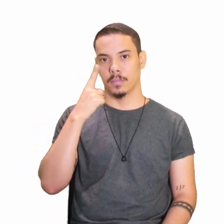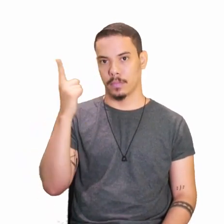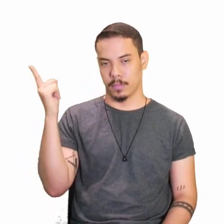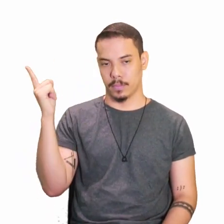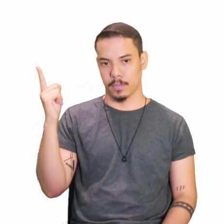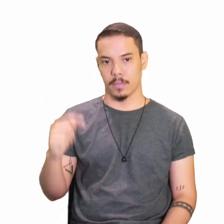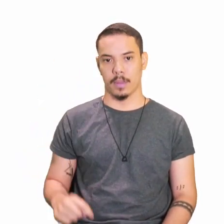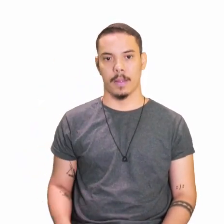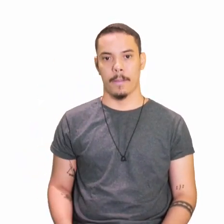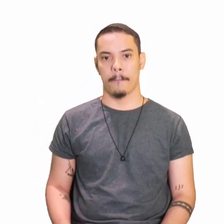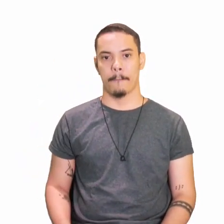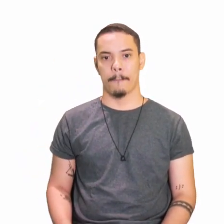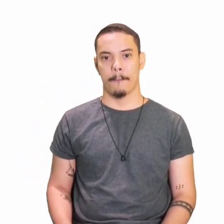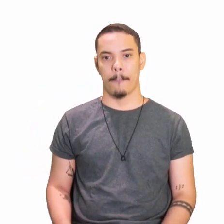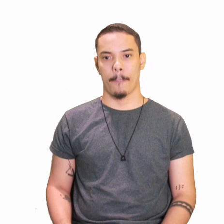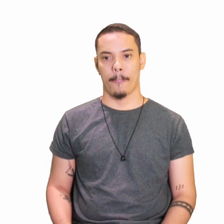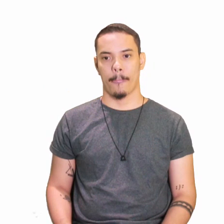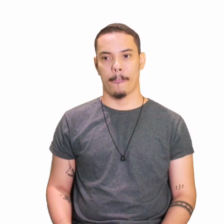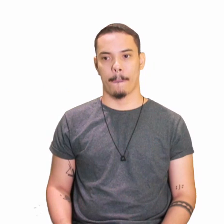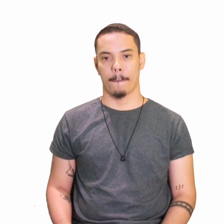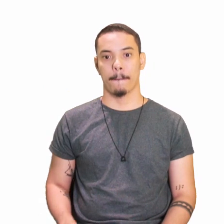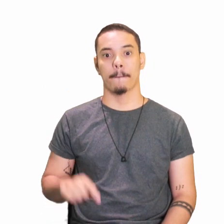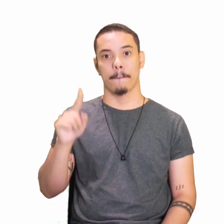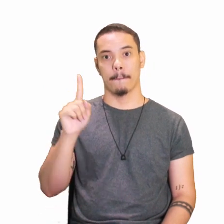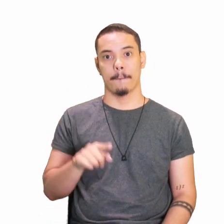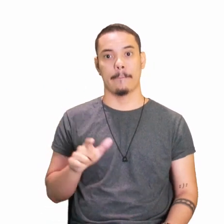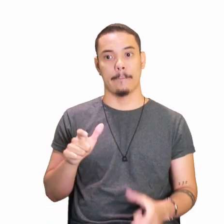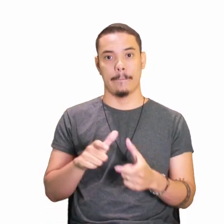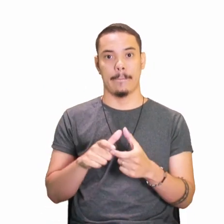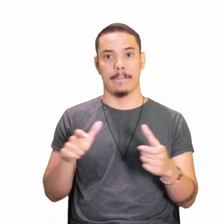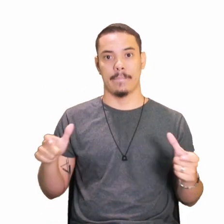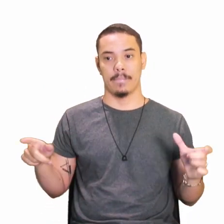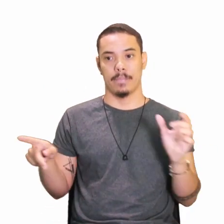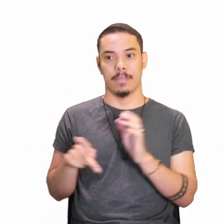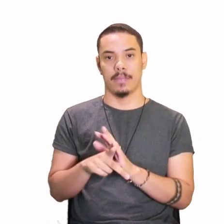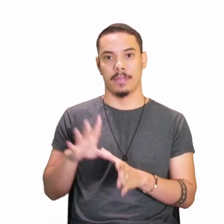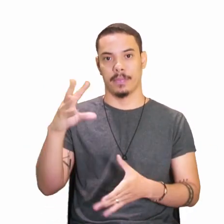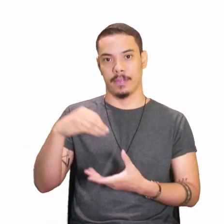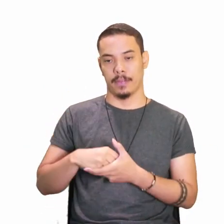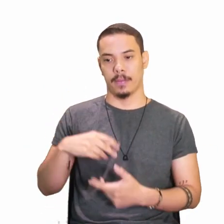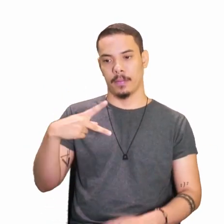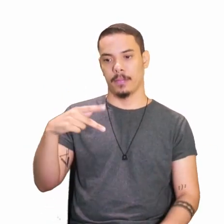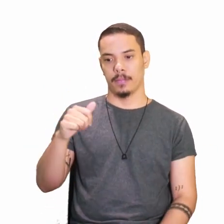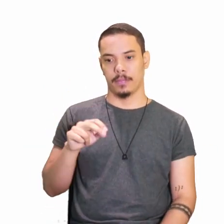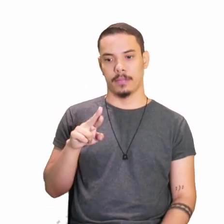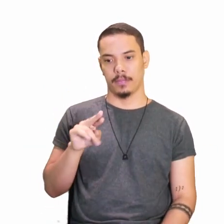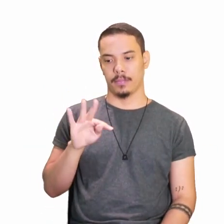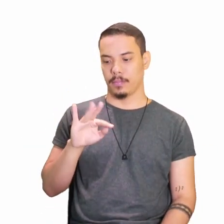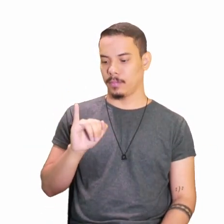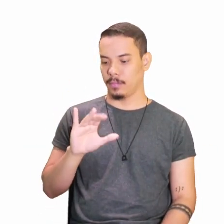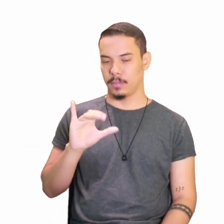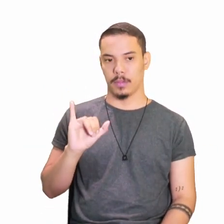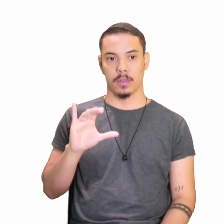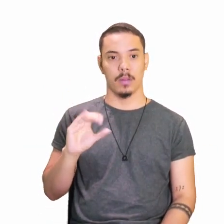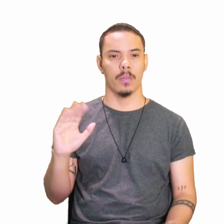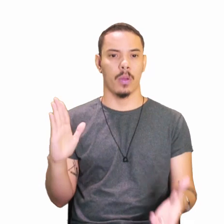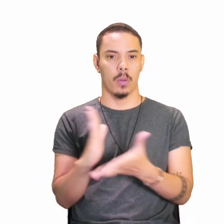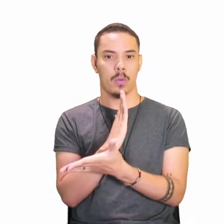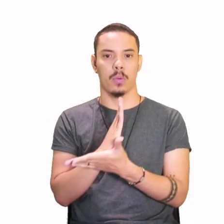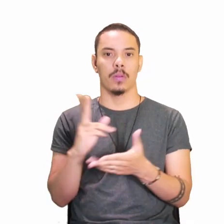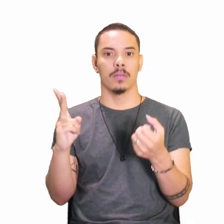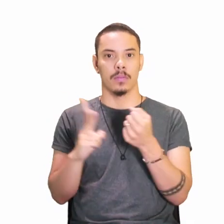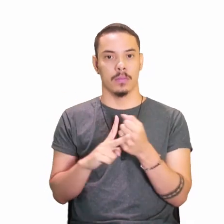em abundância Que é geralmente do particípio em alguns verbos ocorrem